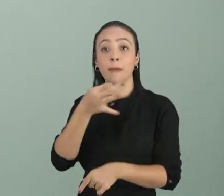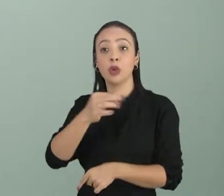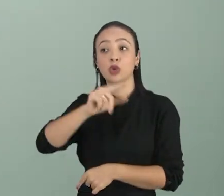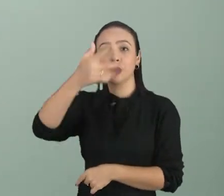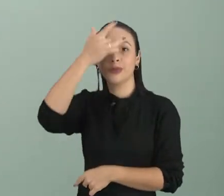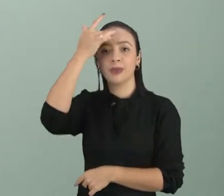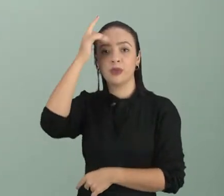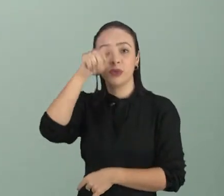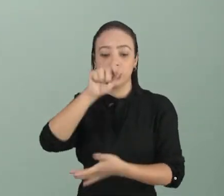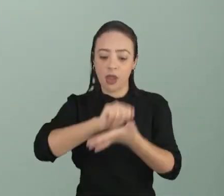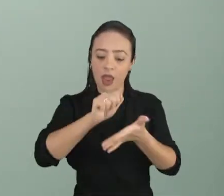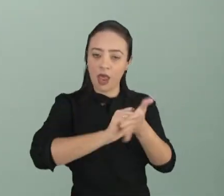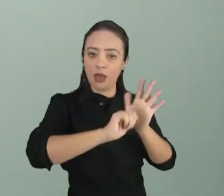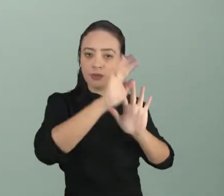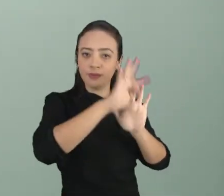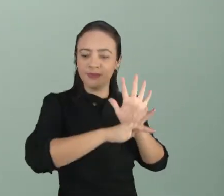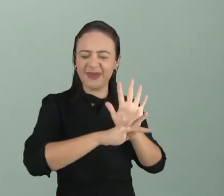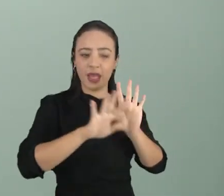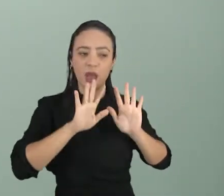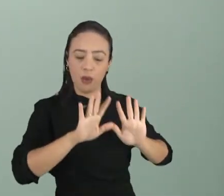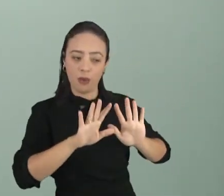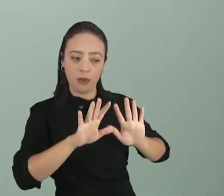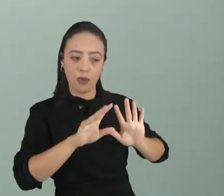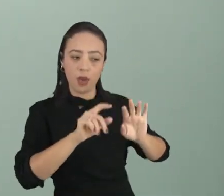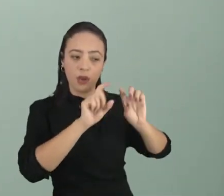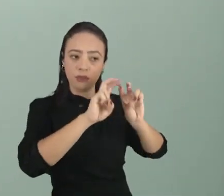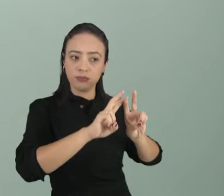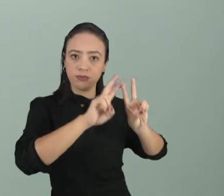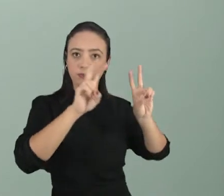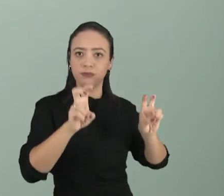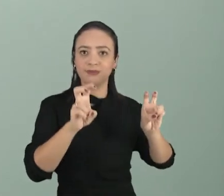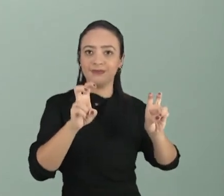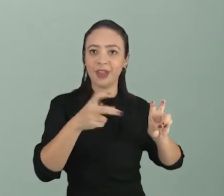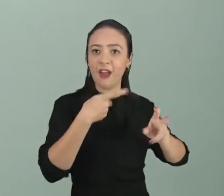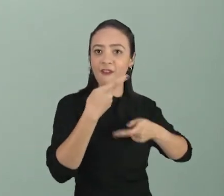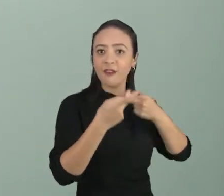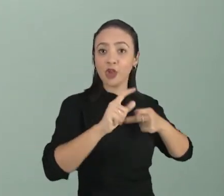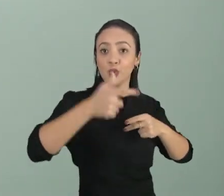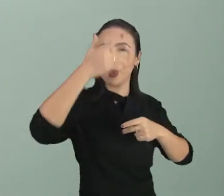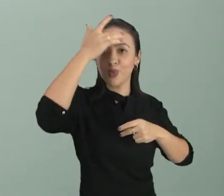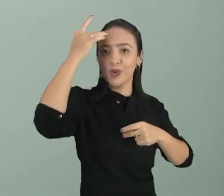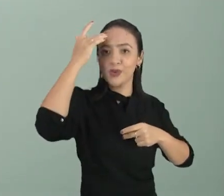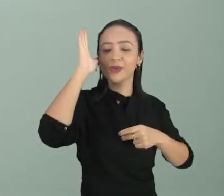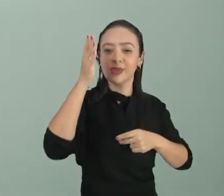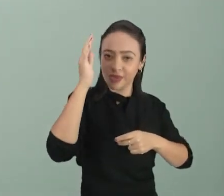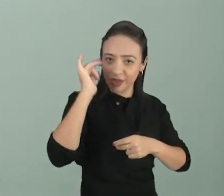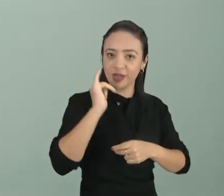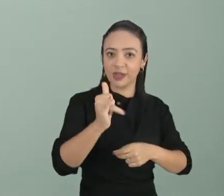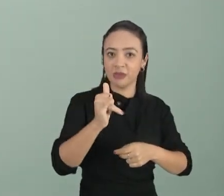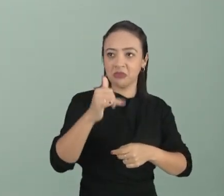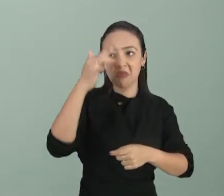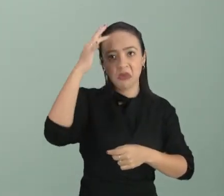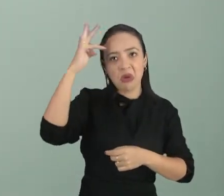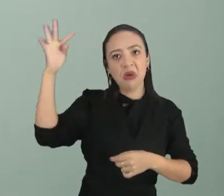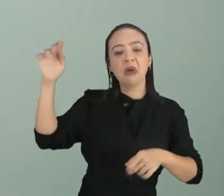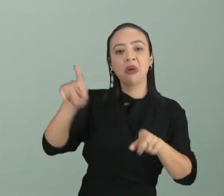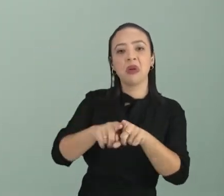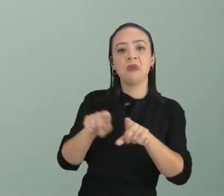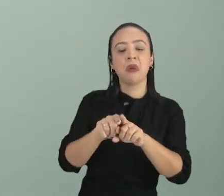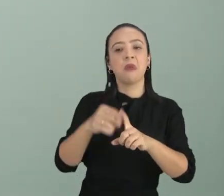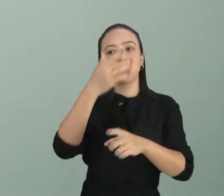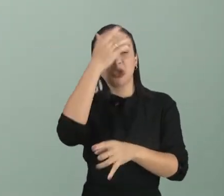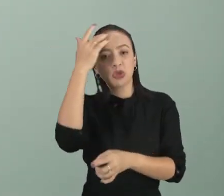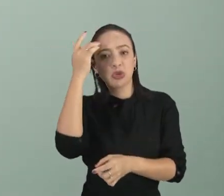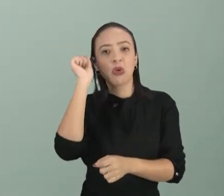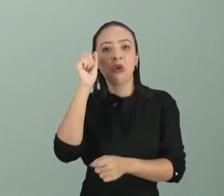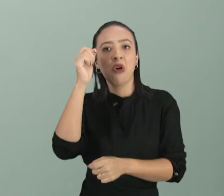ali escrevendo um texto e em determinado momento eu coloco entre aspas a fala de outra pessoa, de um teórico, de um sociólogo, de um